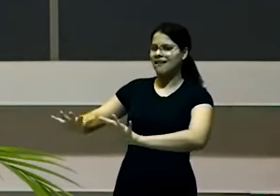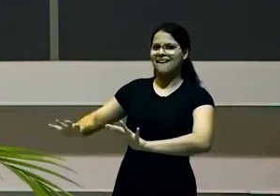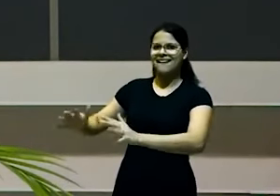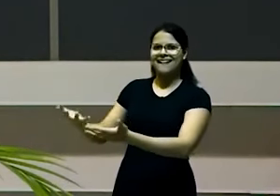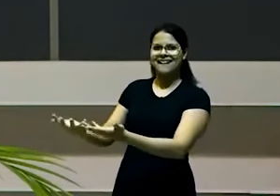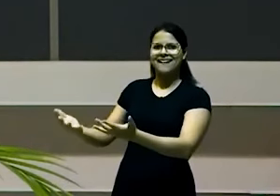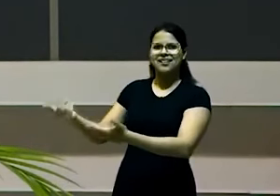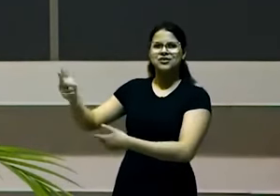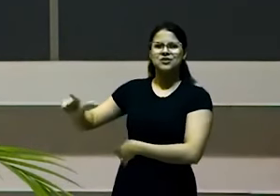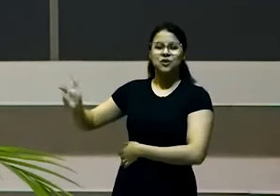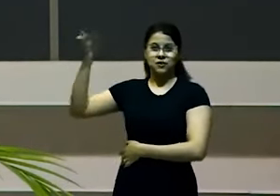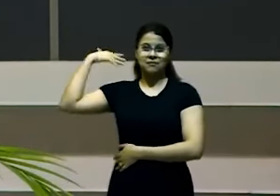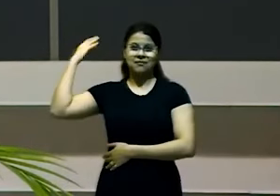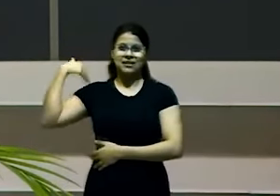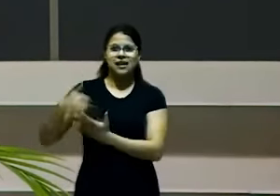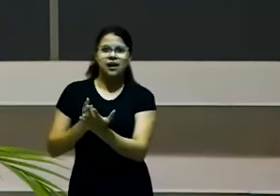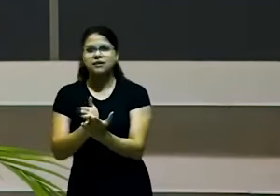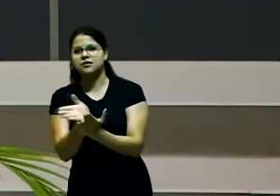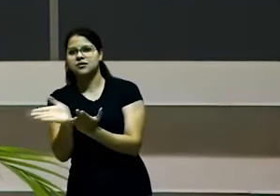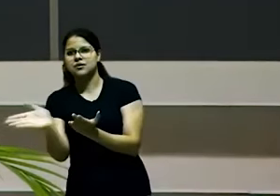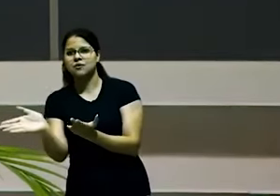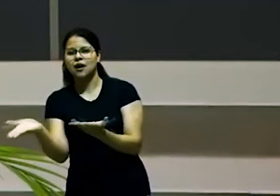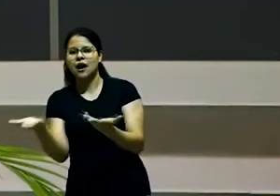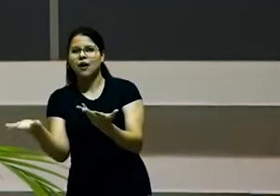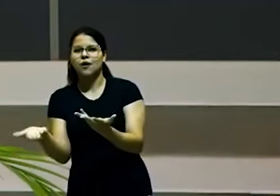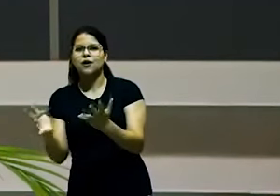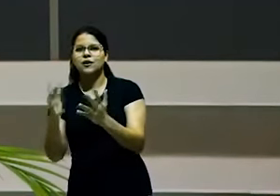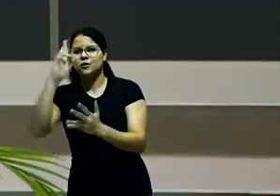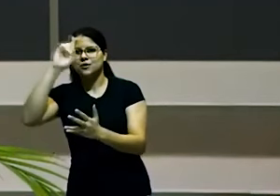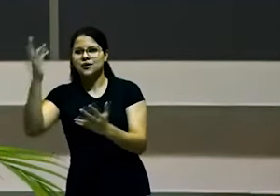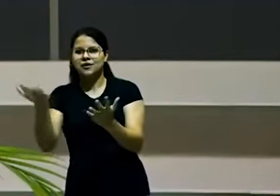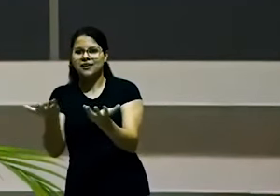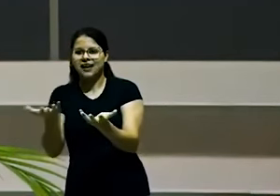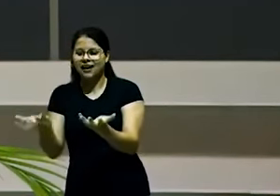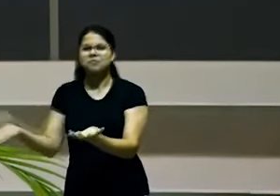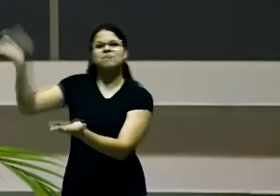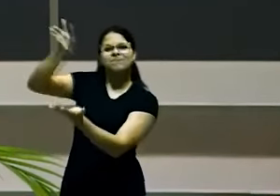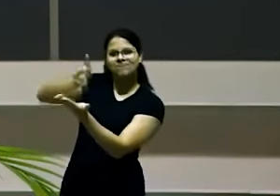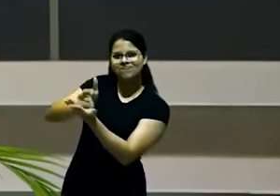ele havia caído o senhor está ali para colocar ele de